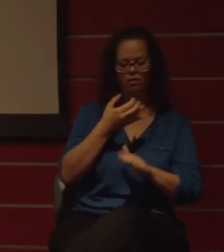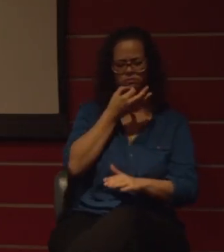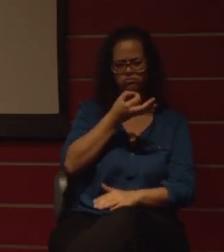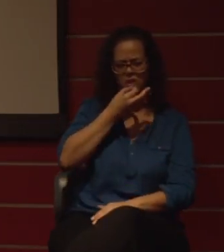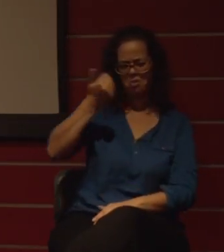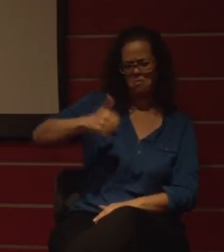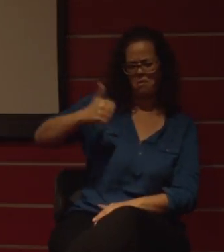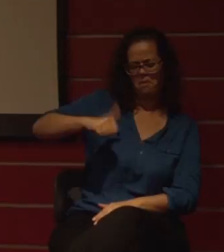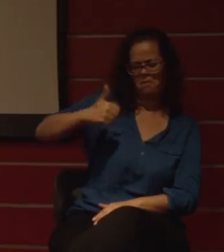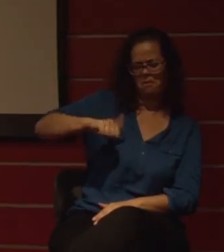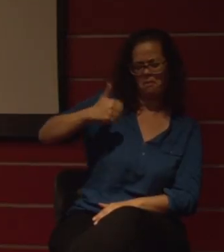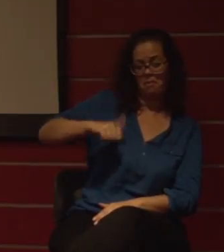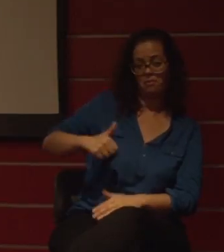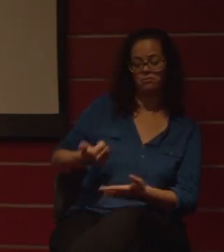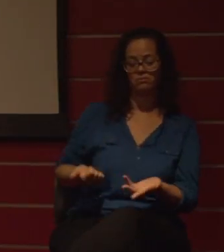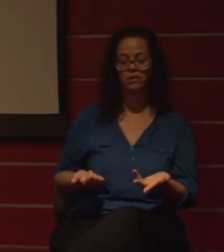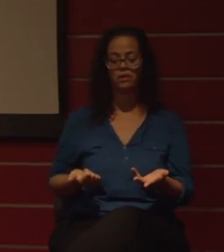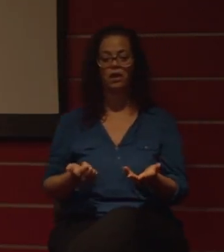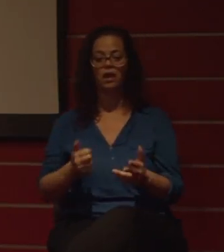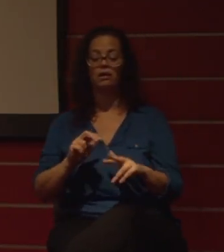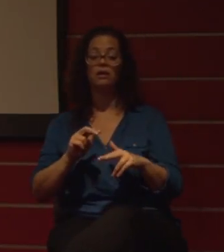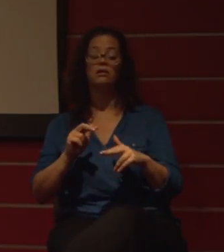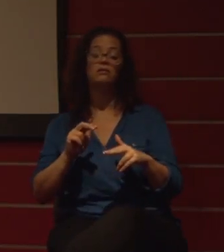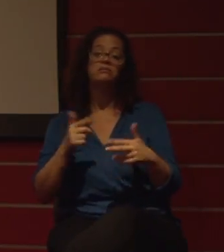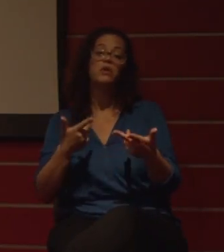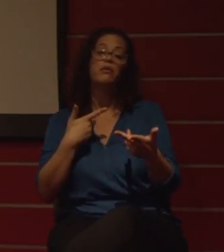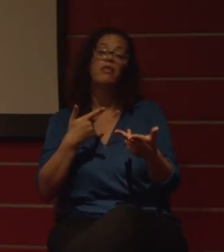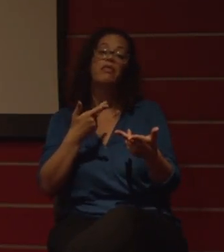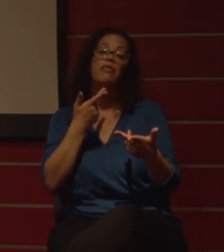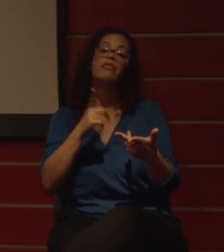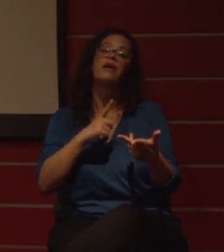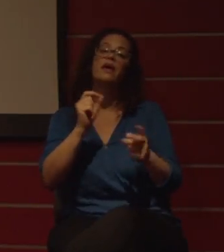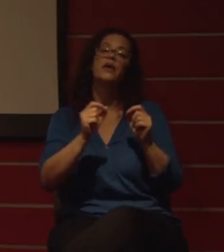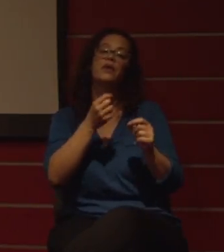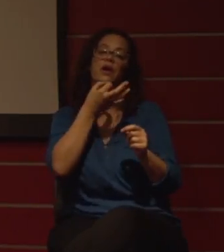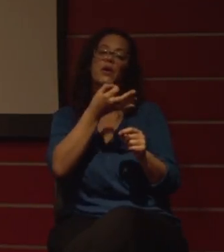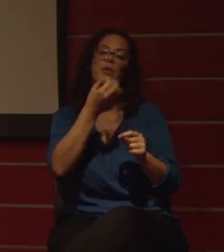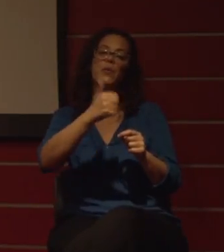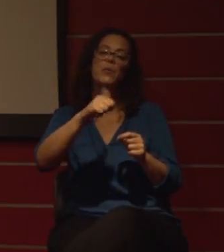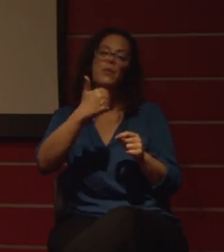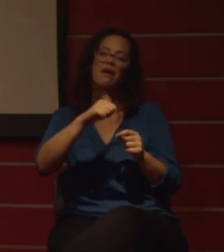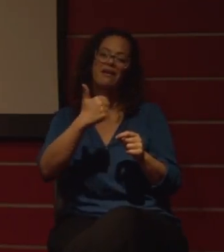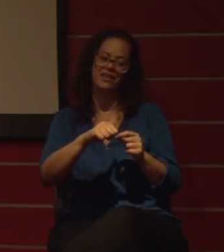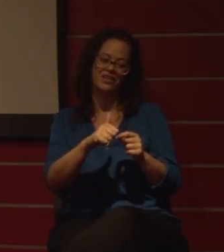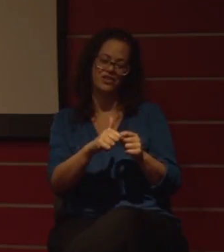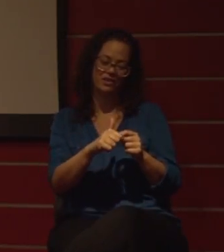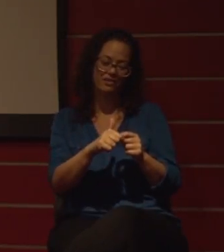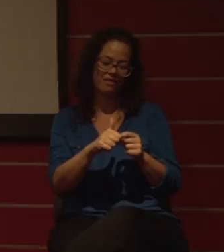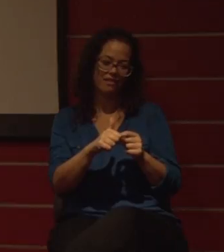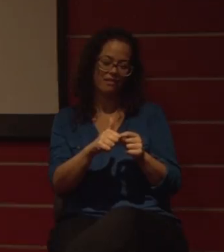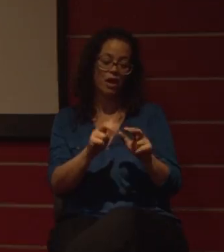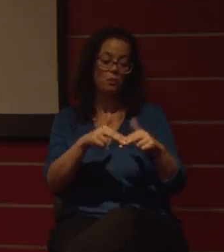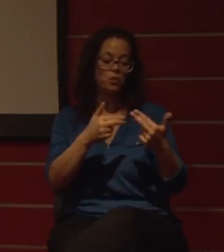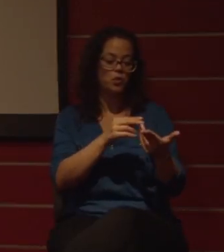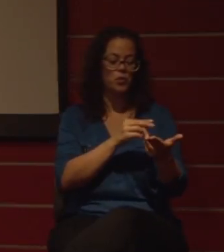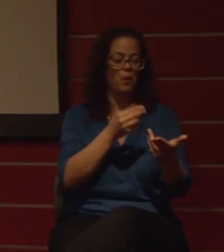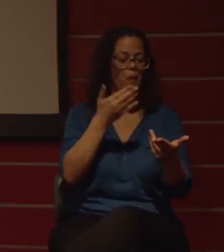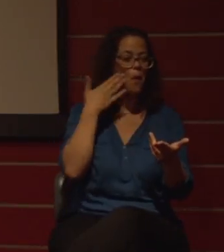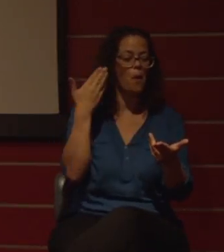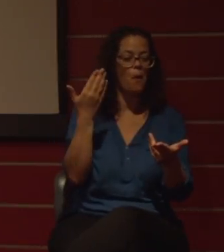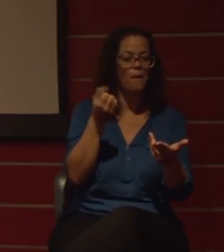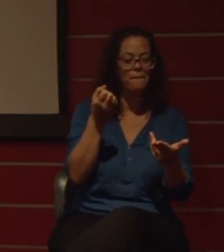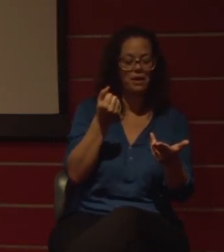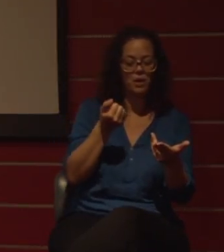pro pro do irmão né negro ali também tornou-se odiado por brancos e negros então é uma investigação muito difícil